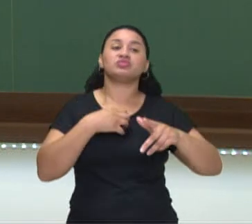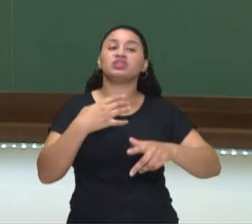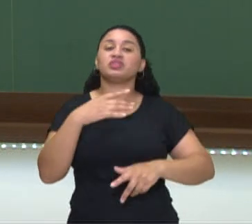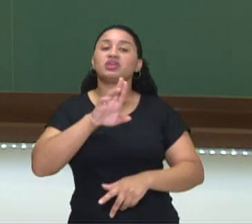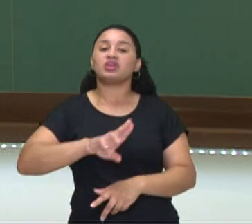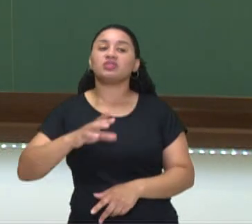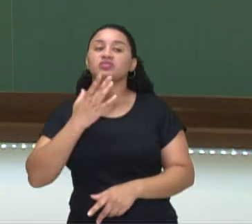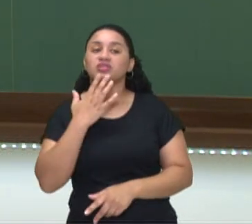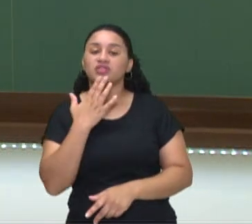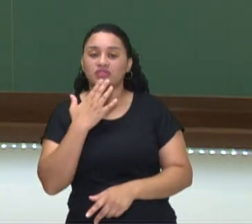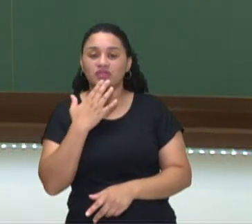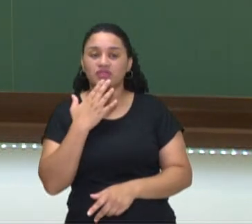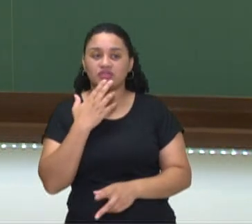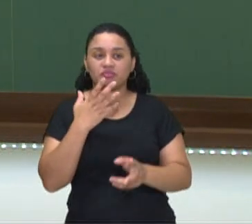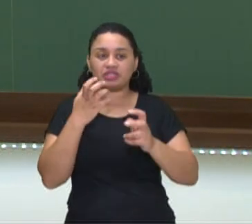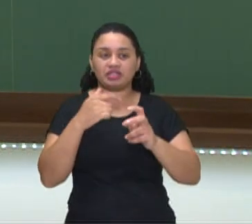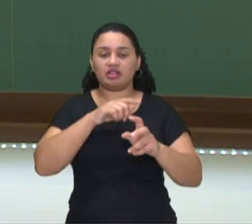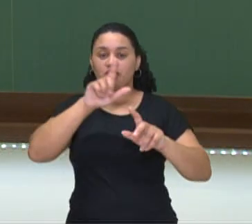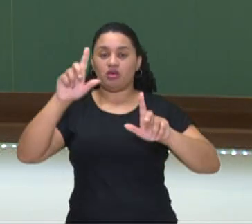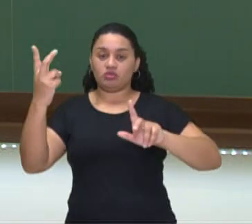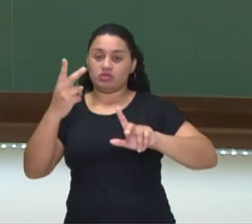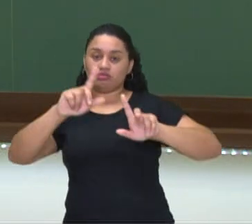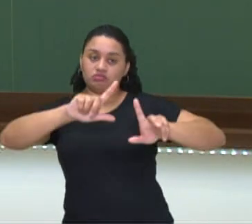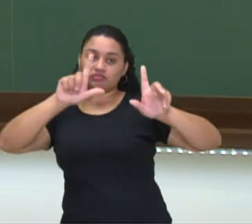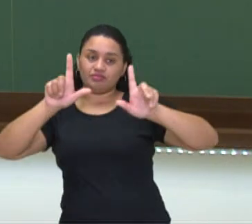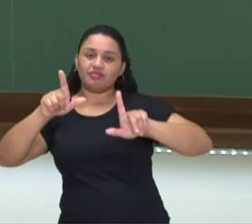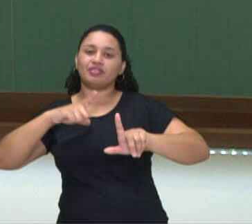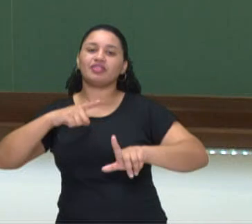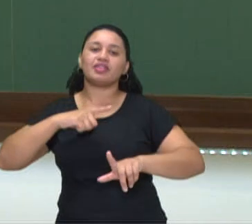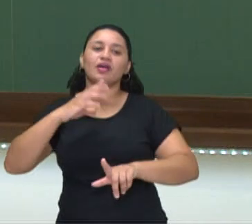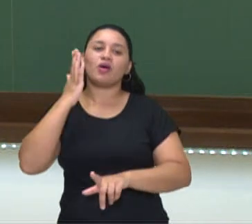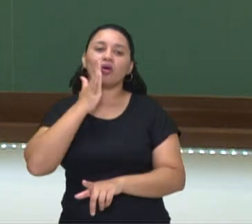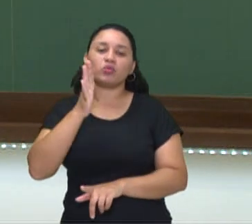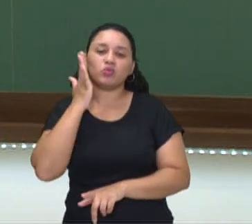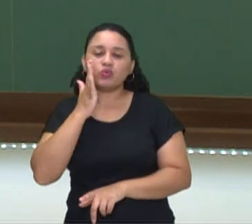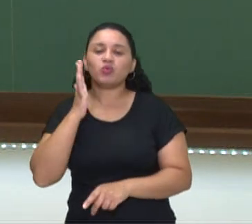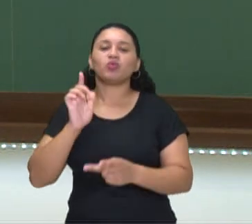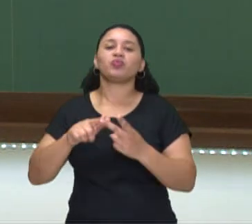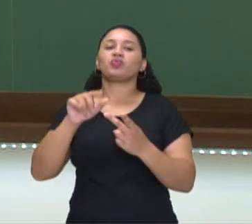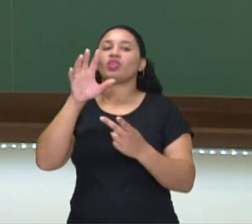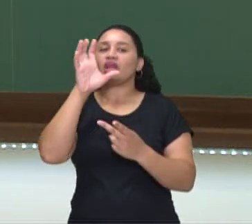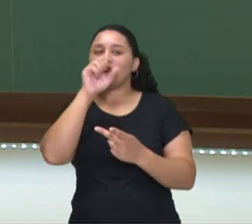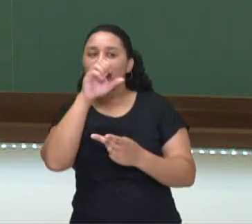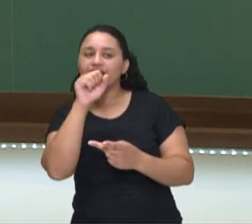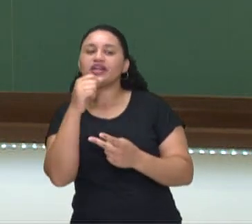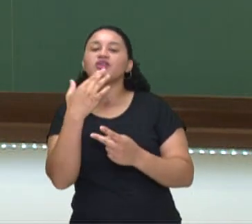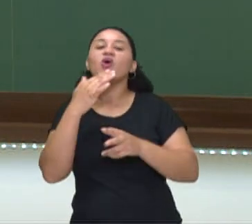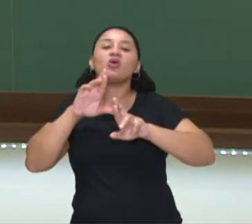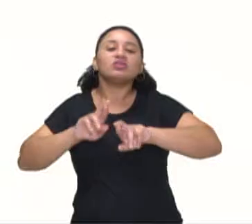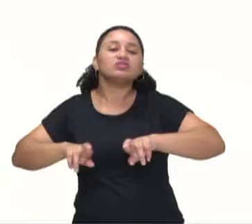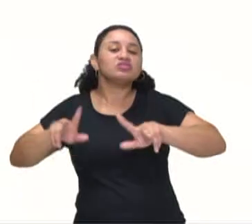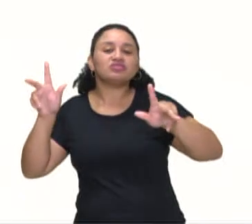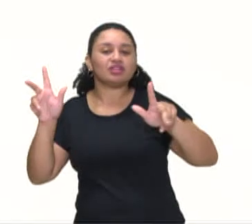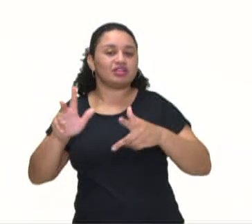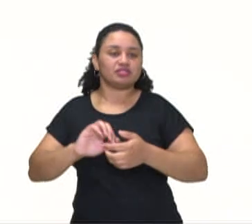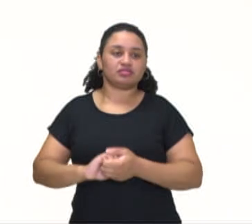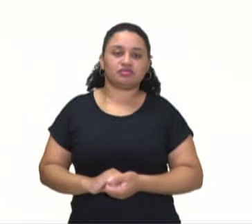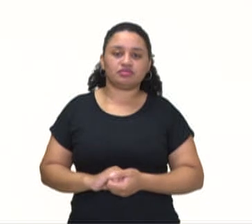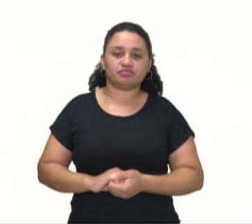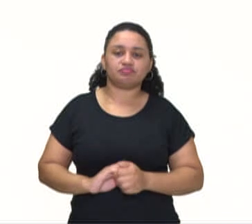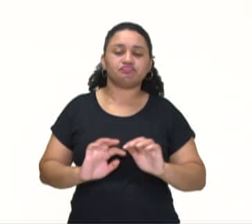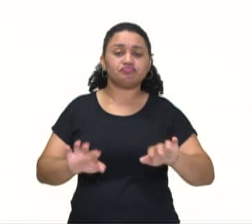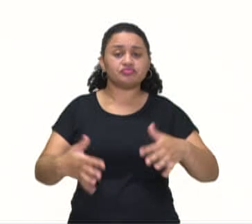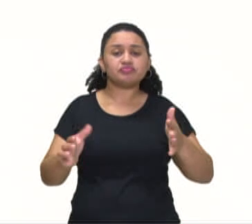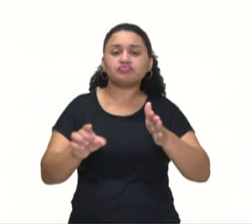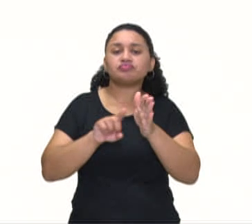cores aqui, onde eu tenho o azul, o laranja, né, contrastando. Então, com esse